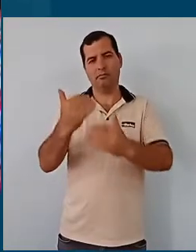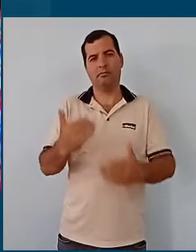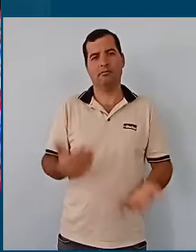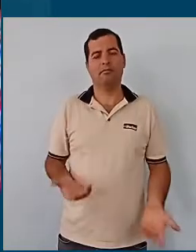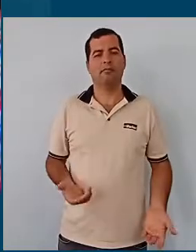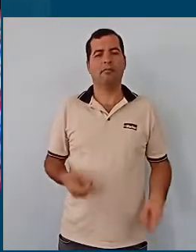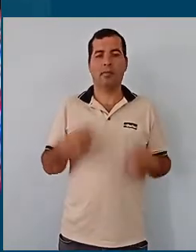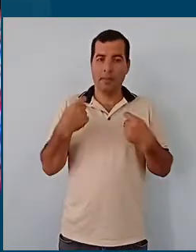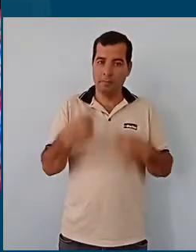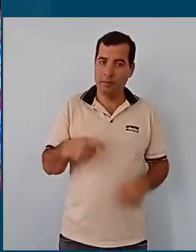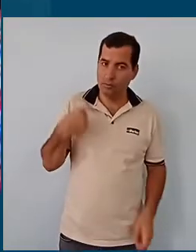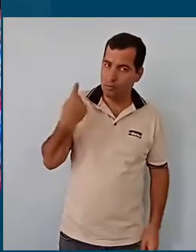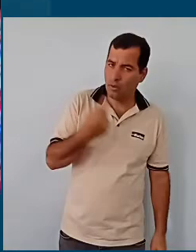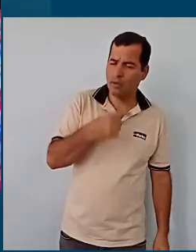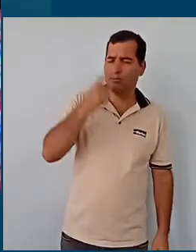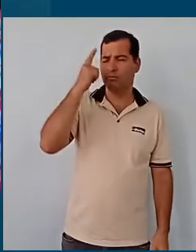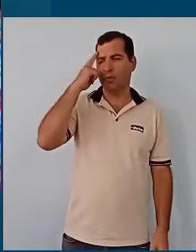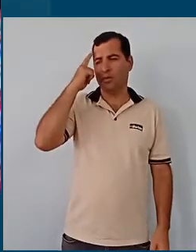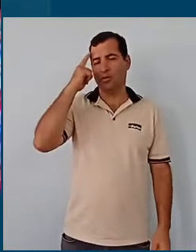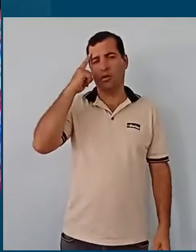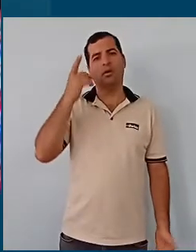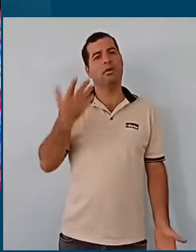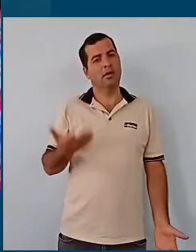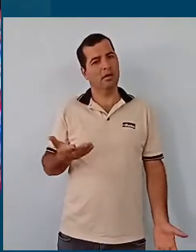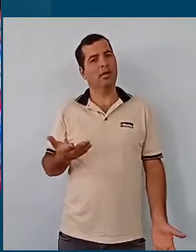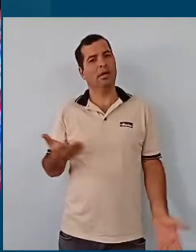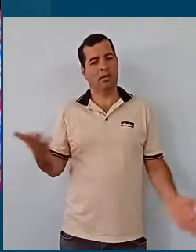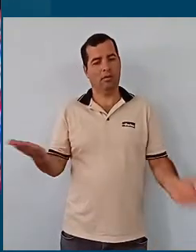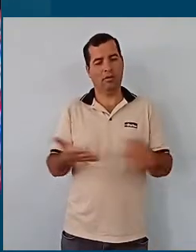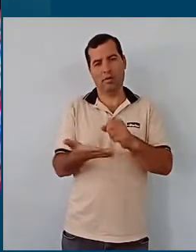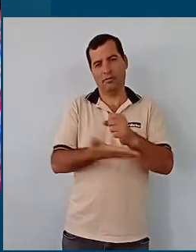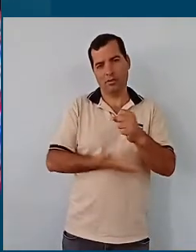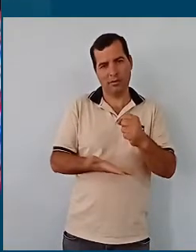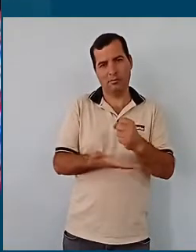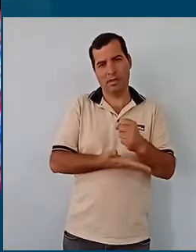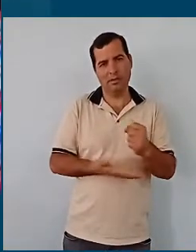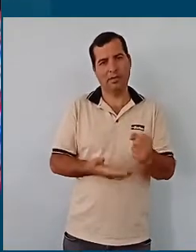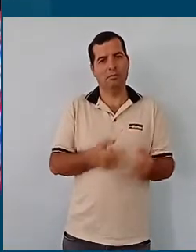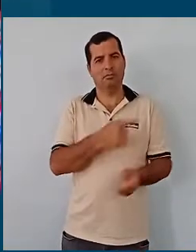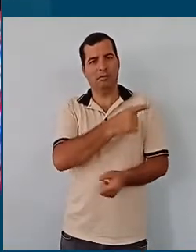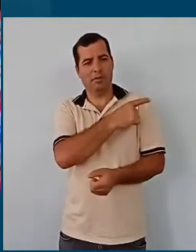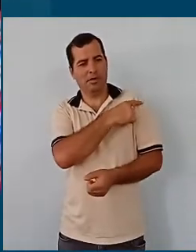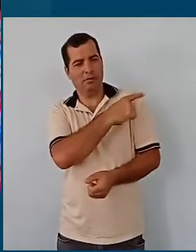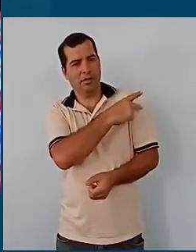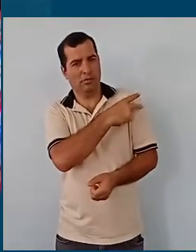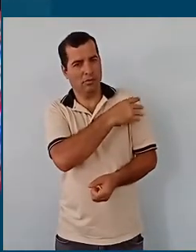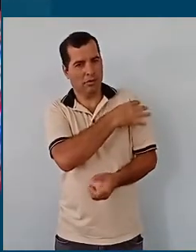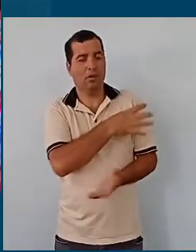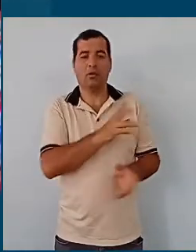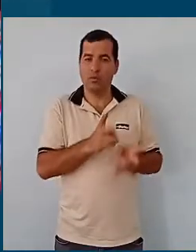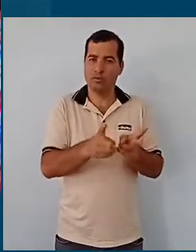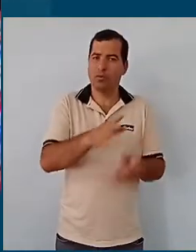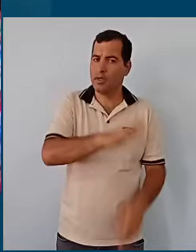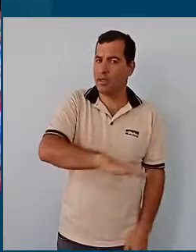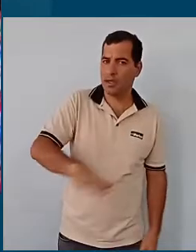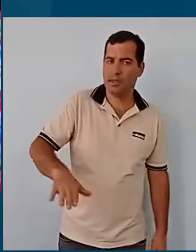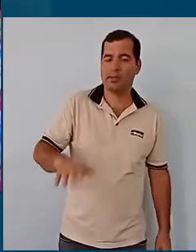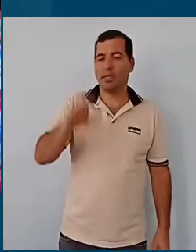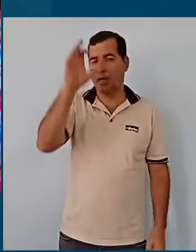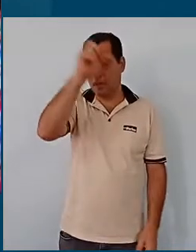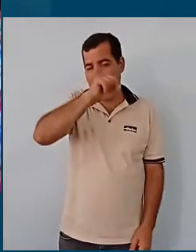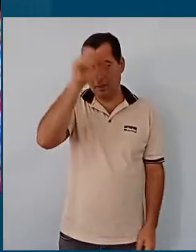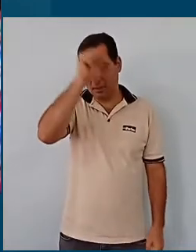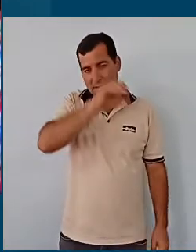ser desconsiderada quando a gente chega aos anos iniciais, né? A gente continua tratando das crianças e a aprendizagem